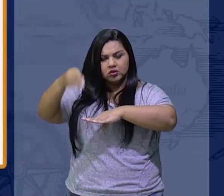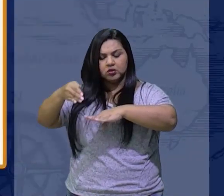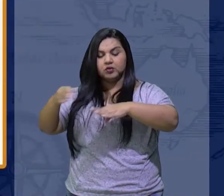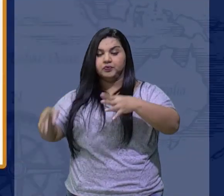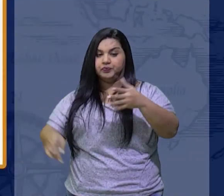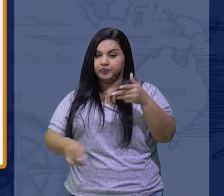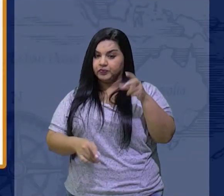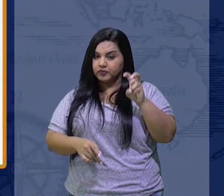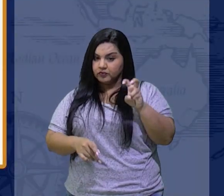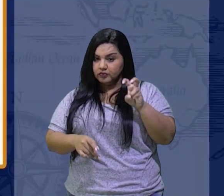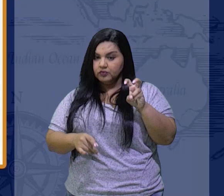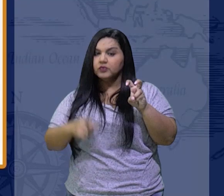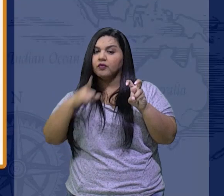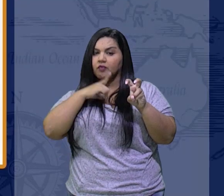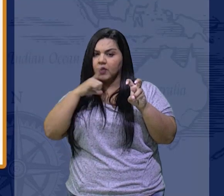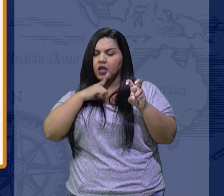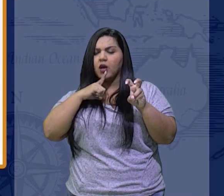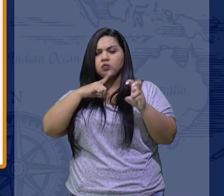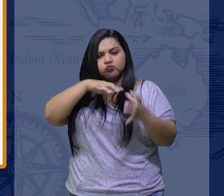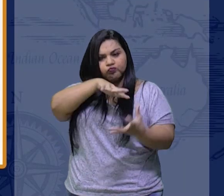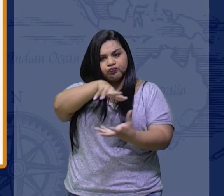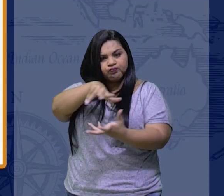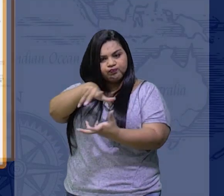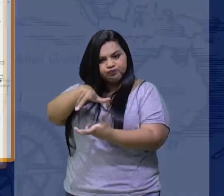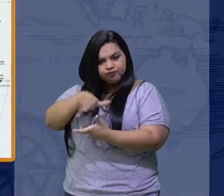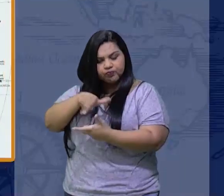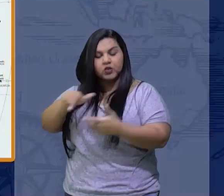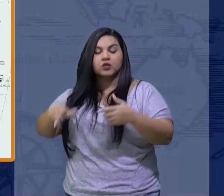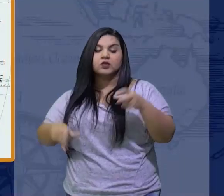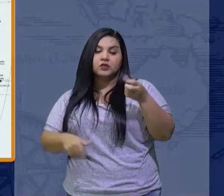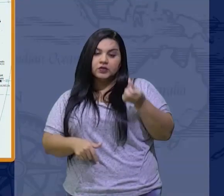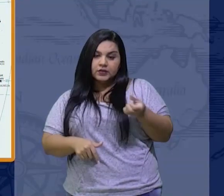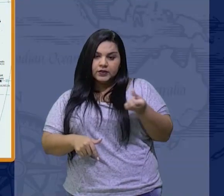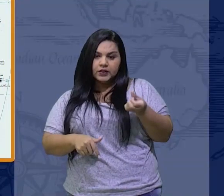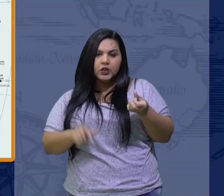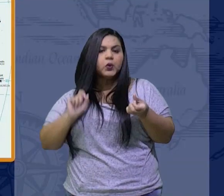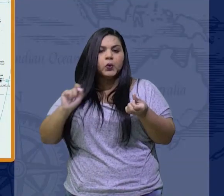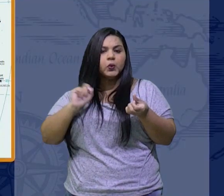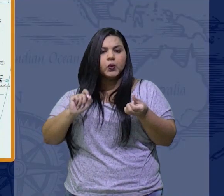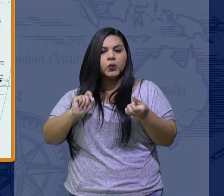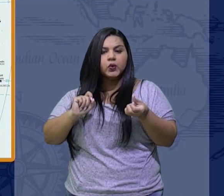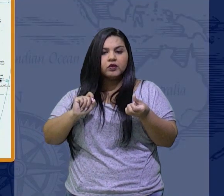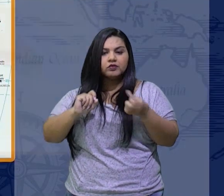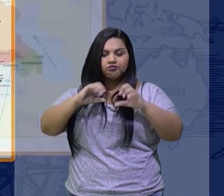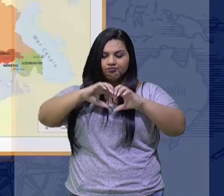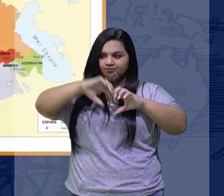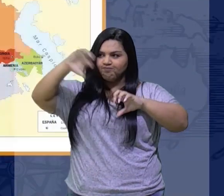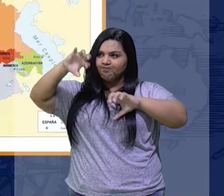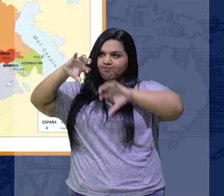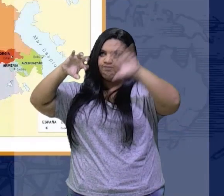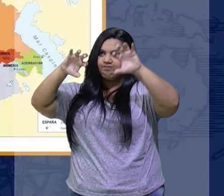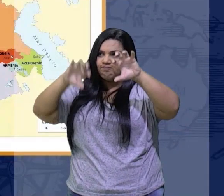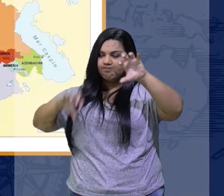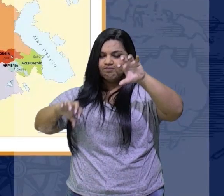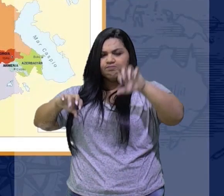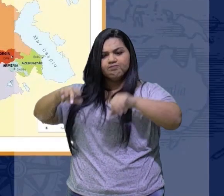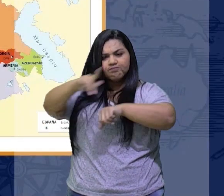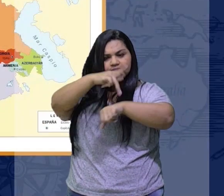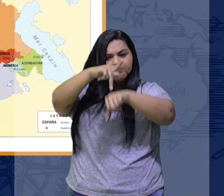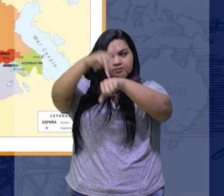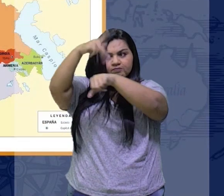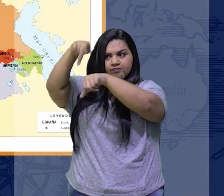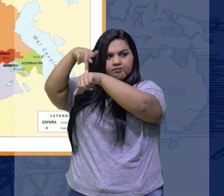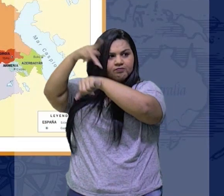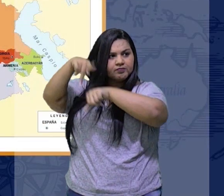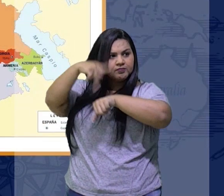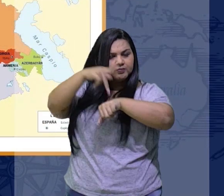mundo, também o relevo. Os políticos, que é a divisão política de um determinado país, de um determinado